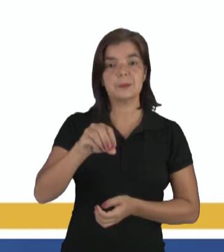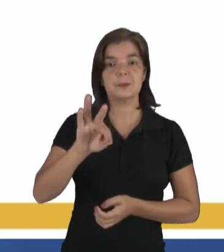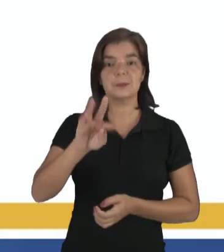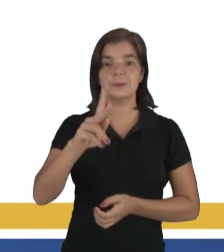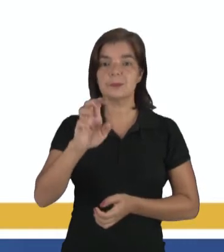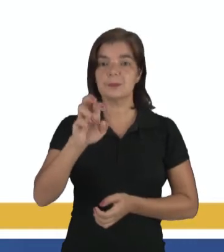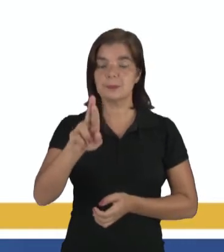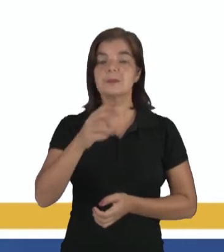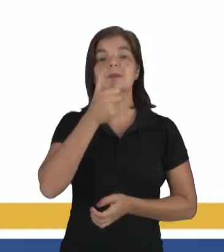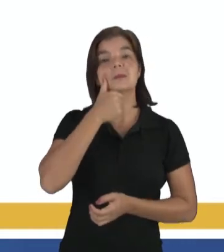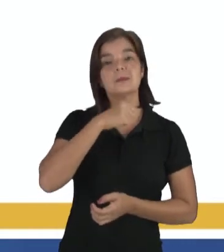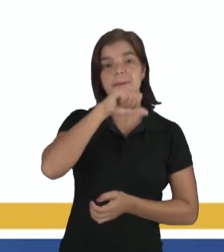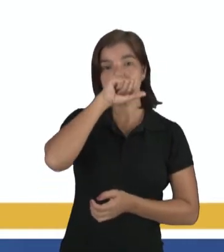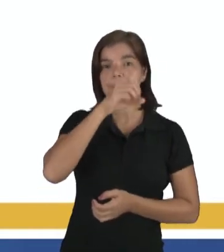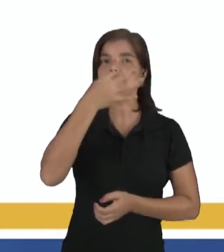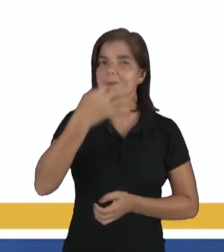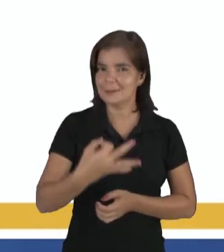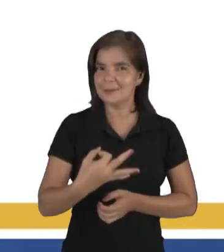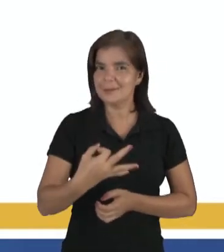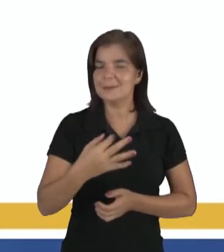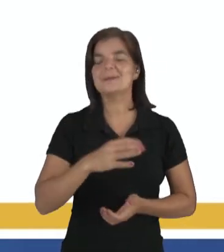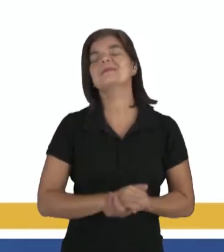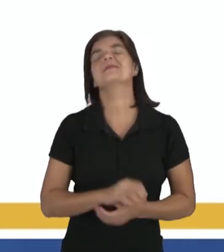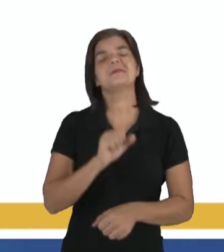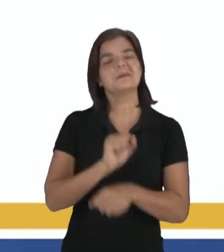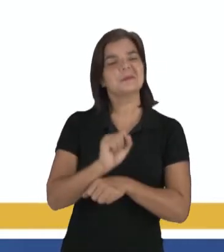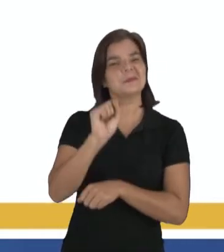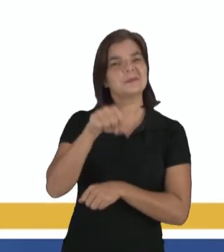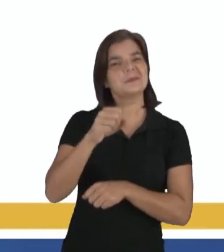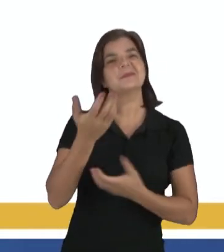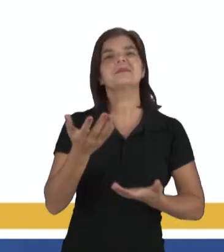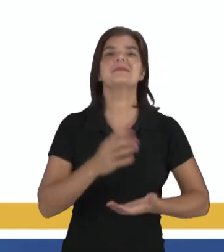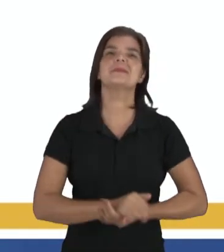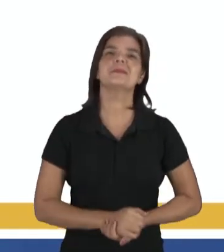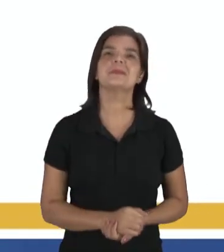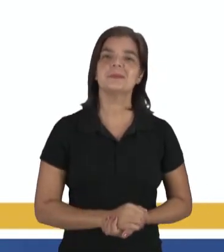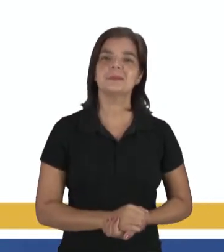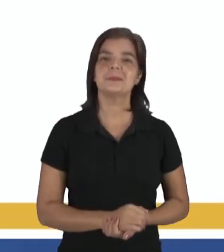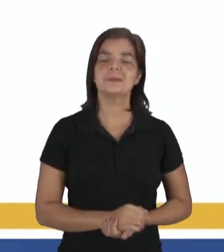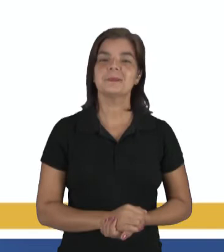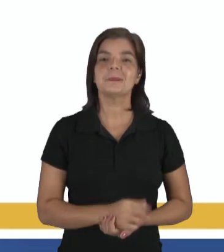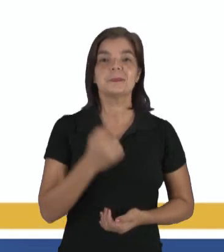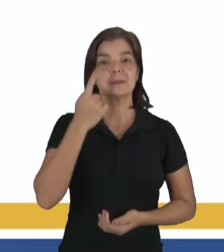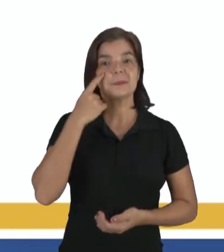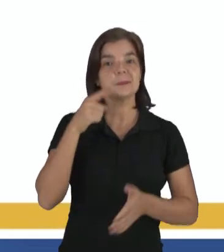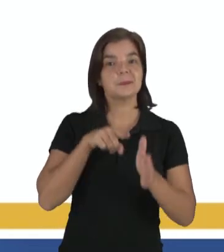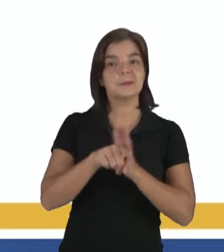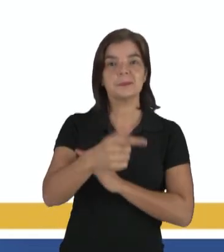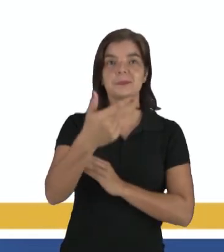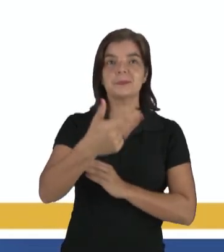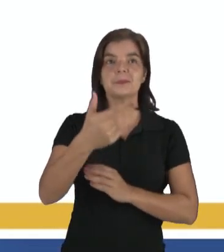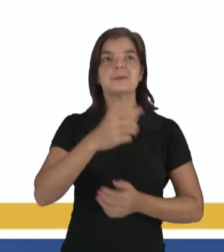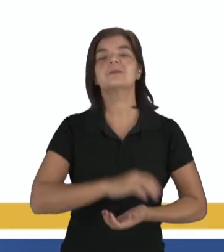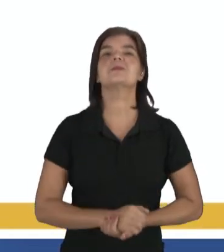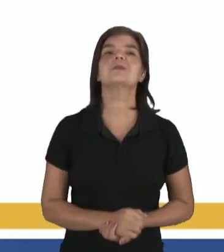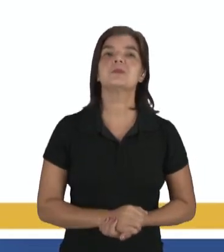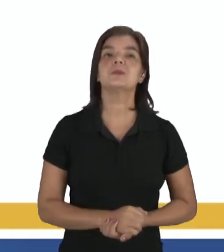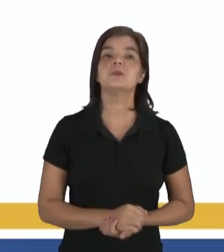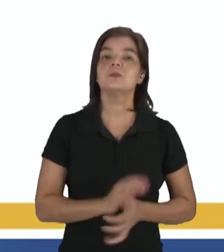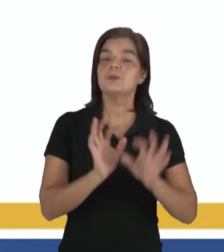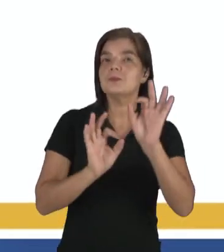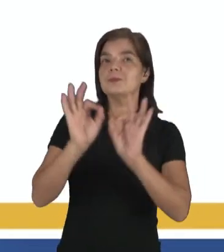poder mãe E aí acertou Espero que sim é mas acabou não vamos aí para número 2